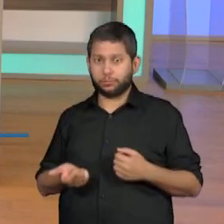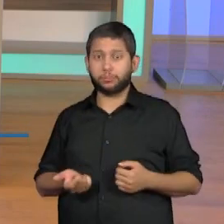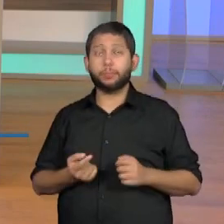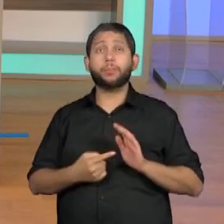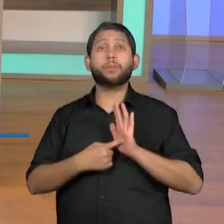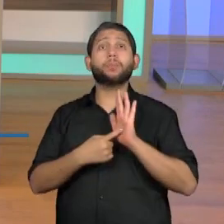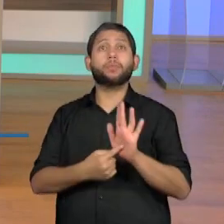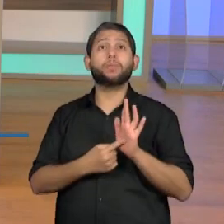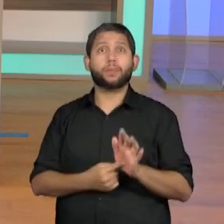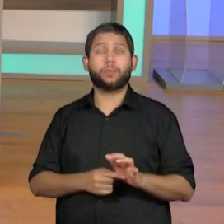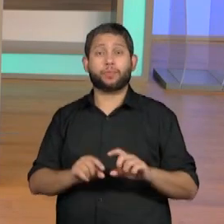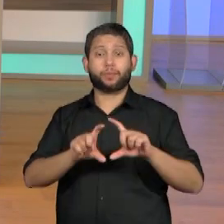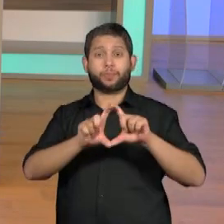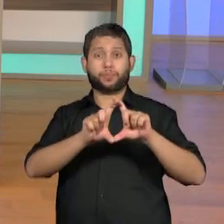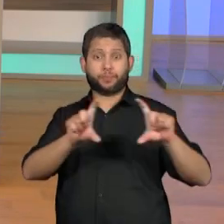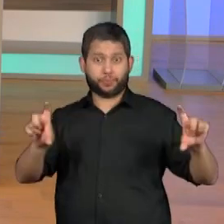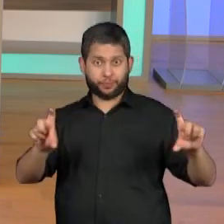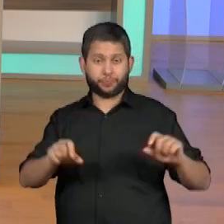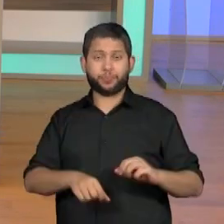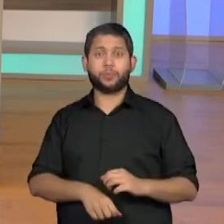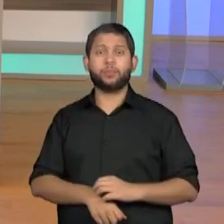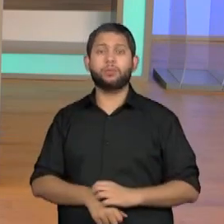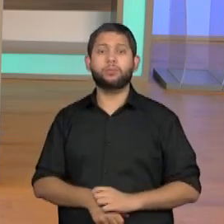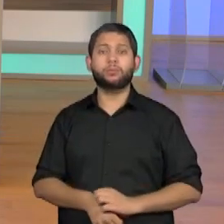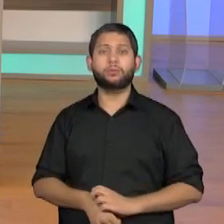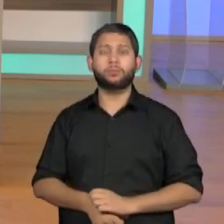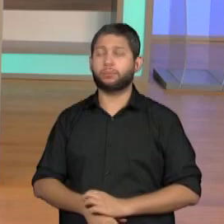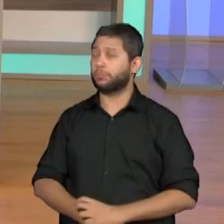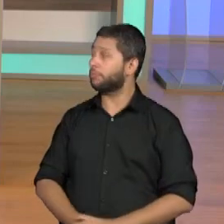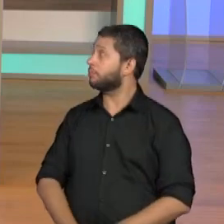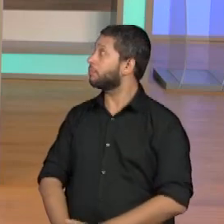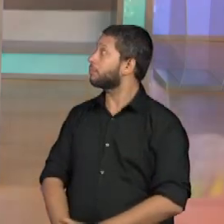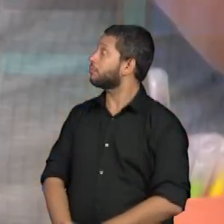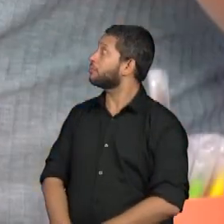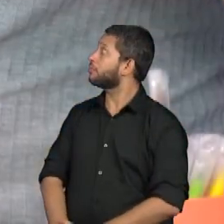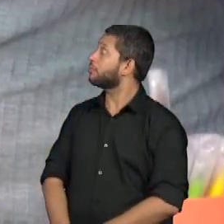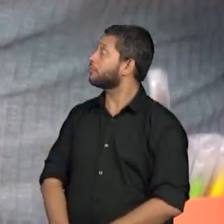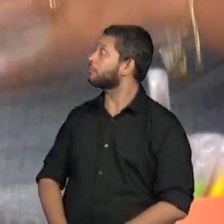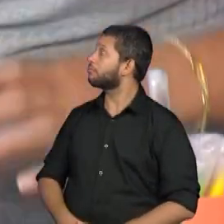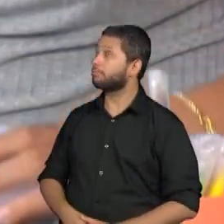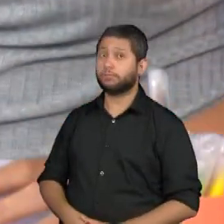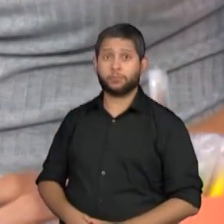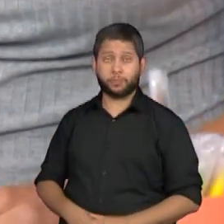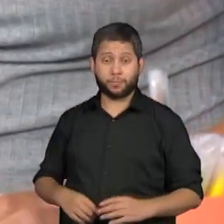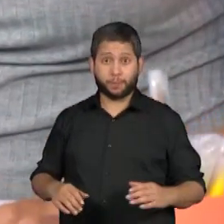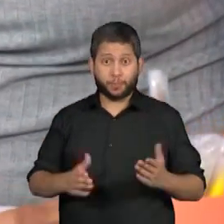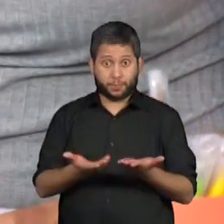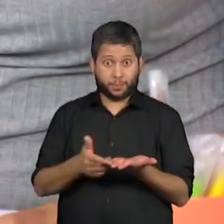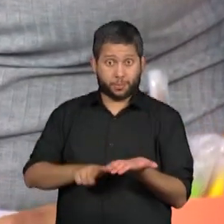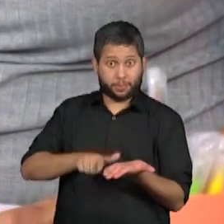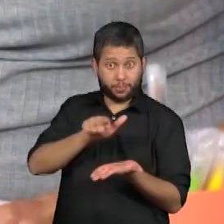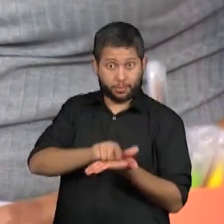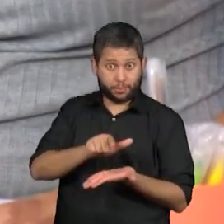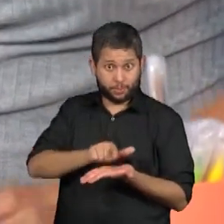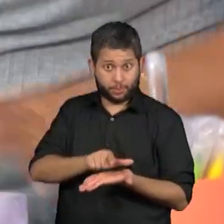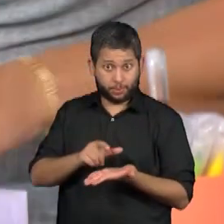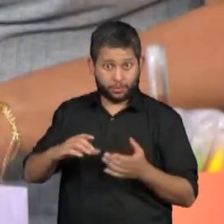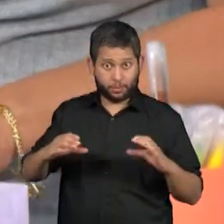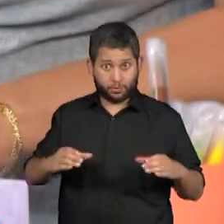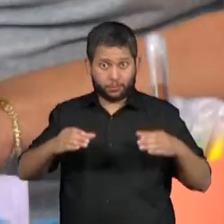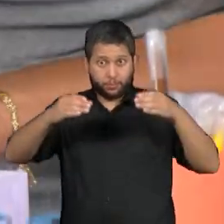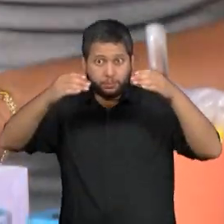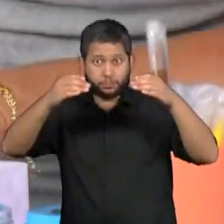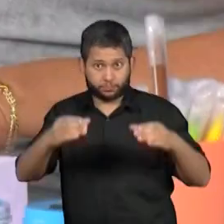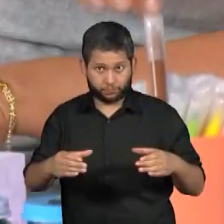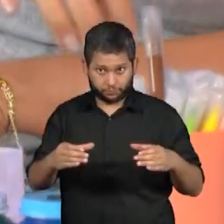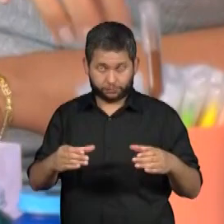vou usar essa face aqui da caixa. Tá vendo? Vou apoiar sobre a folha de sulfite.